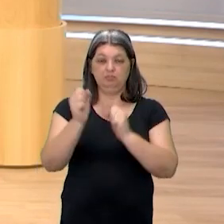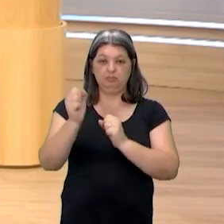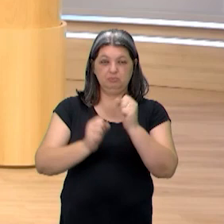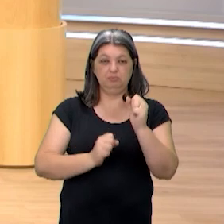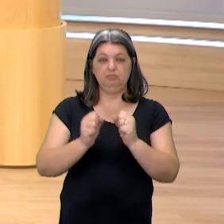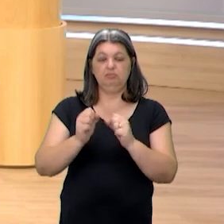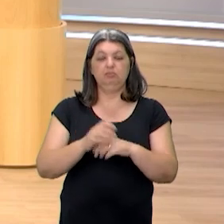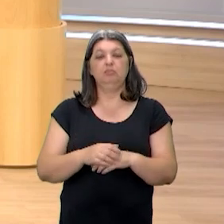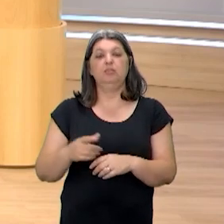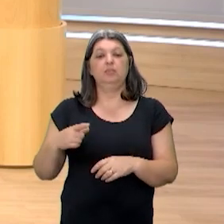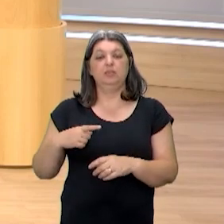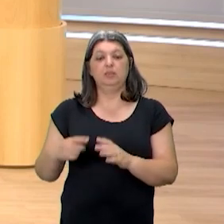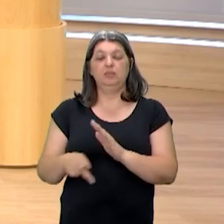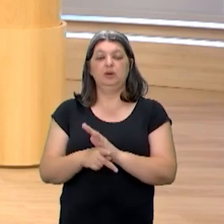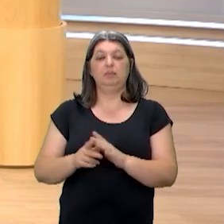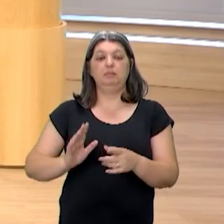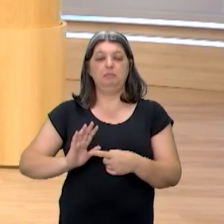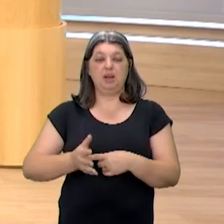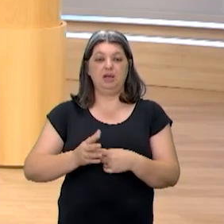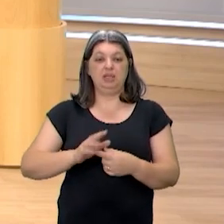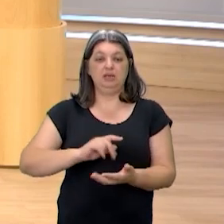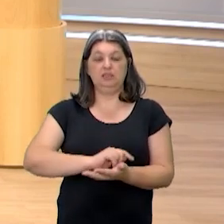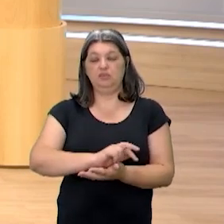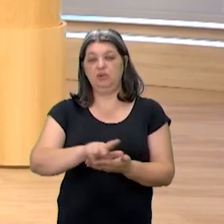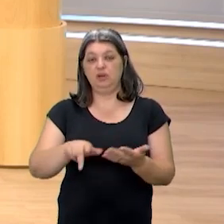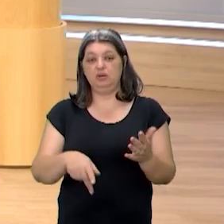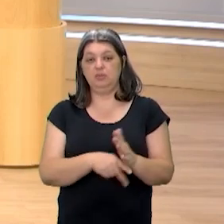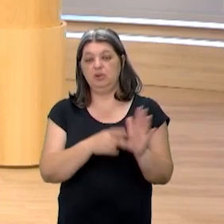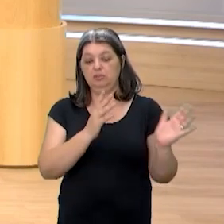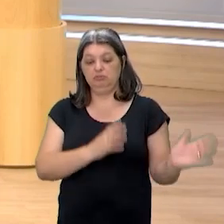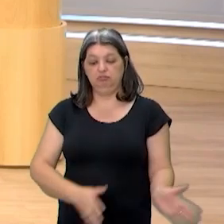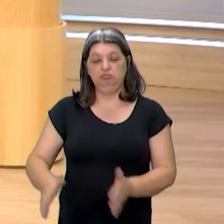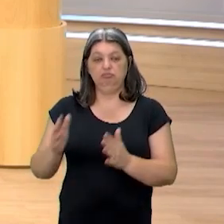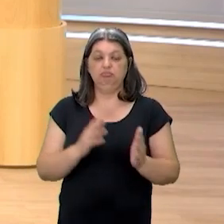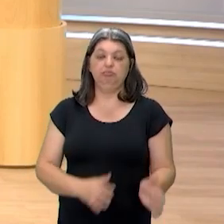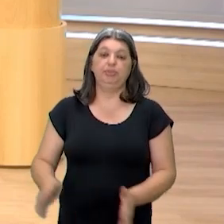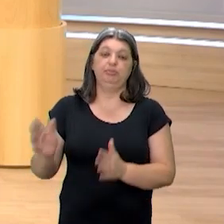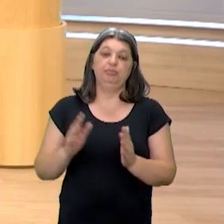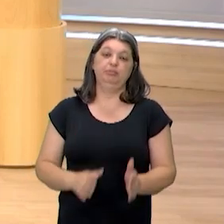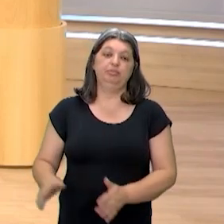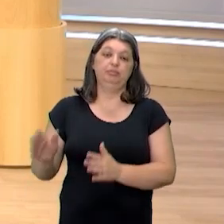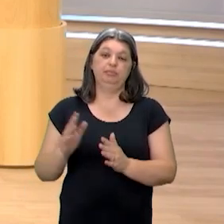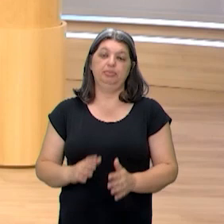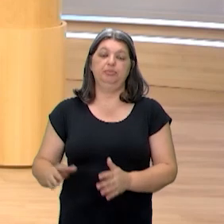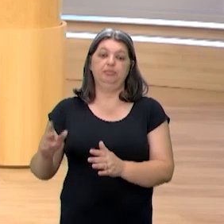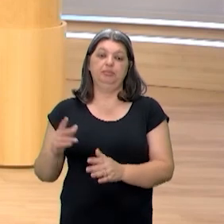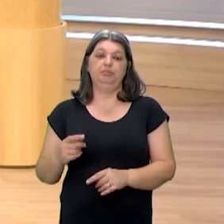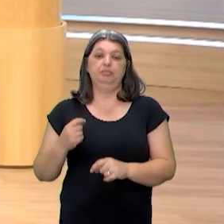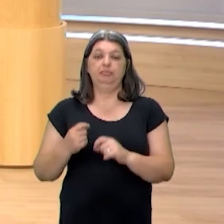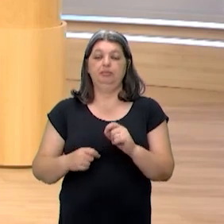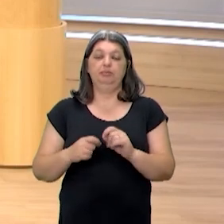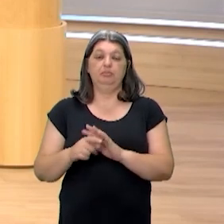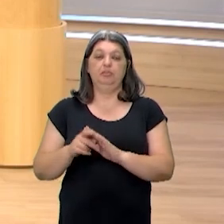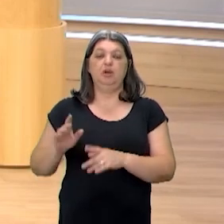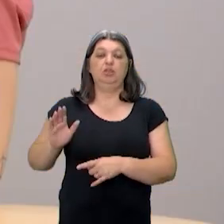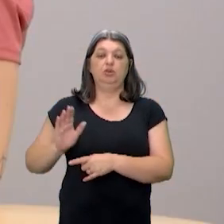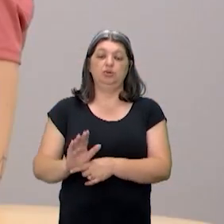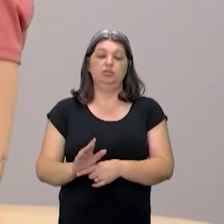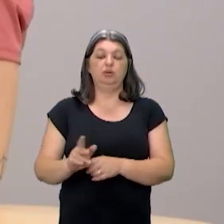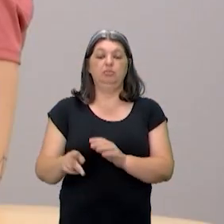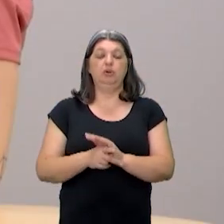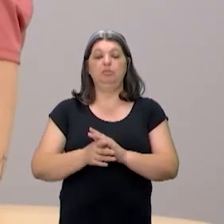a maquinofatura, não é isso? A produção começa a ser feita com o auxílio de